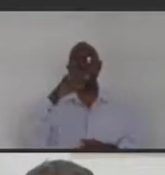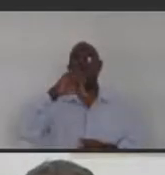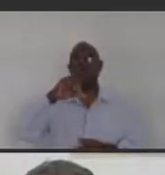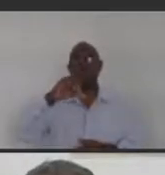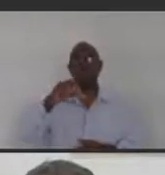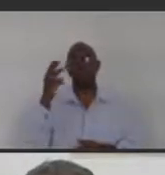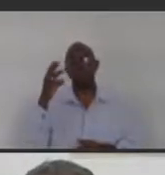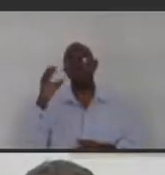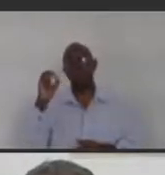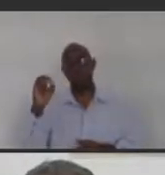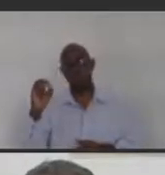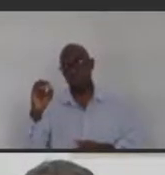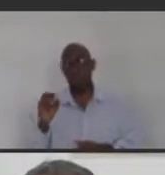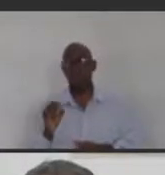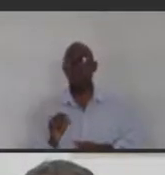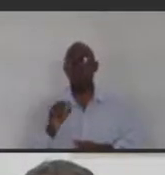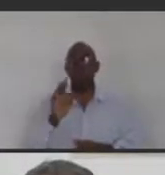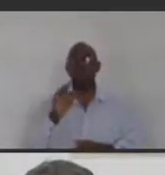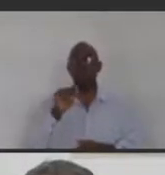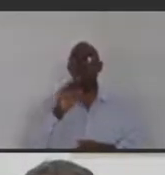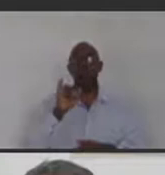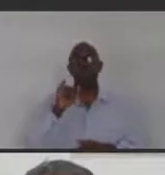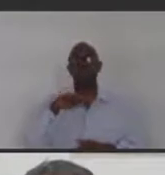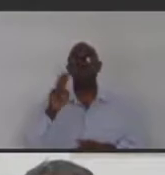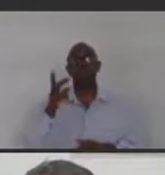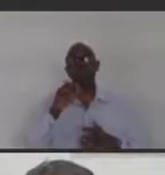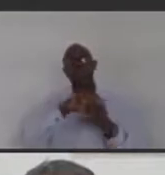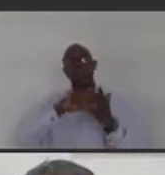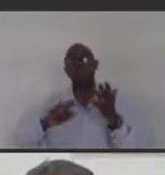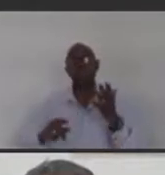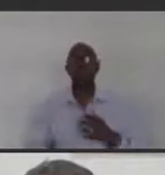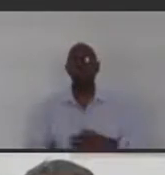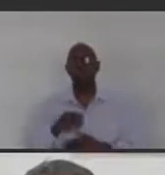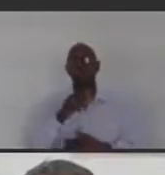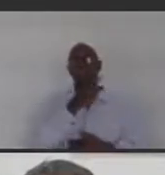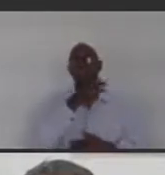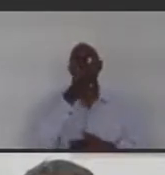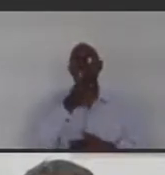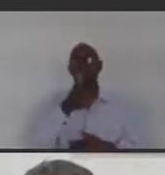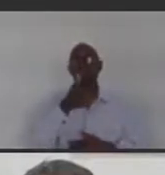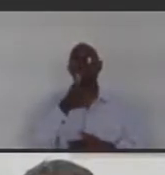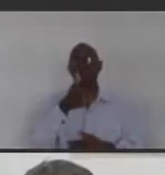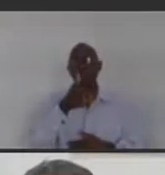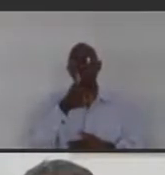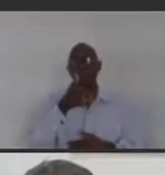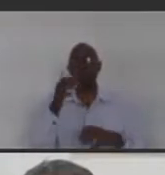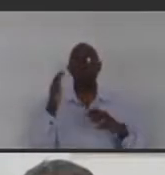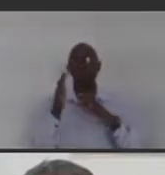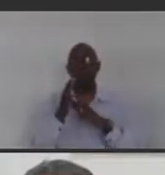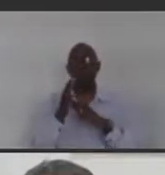Fabinho, diverso, indicação 4.031 até a indicação